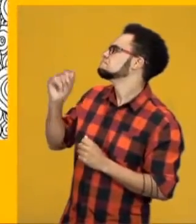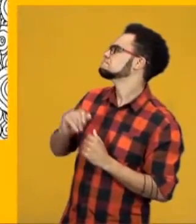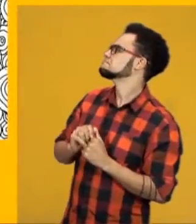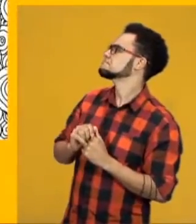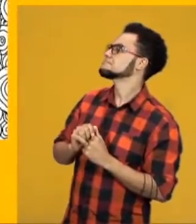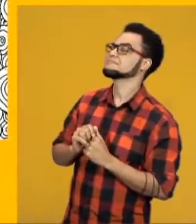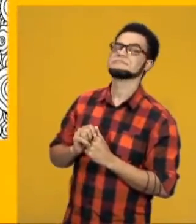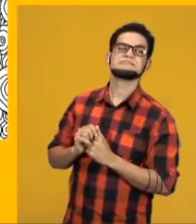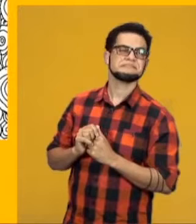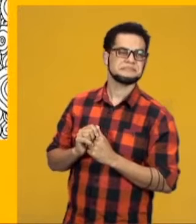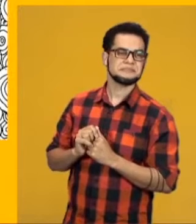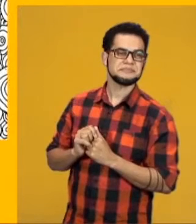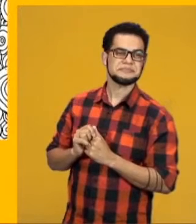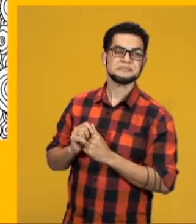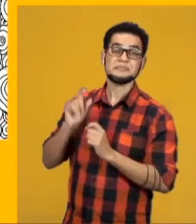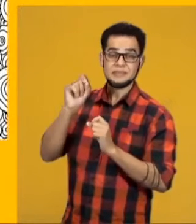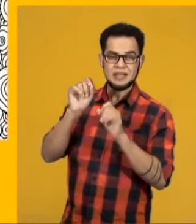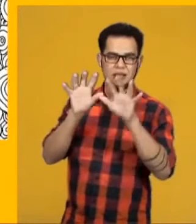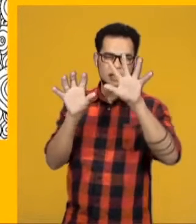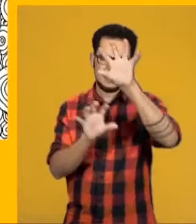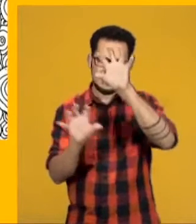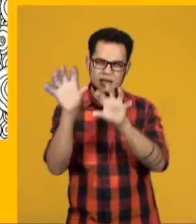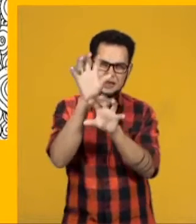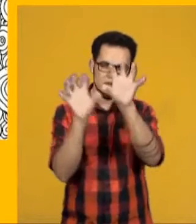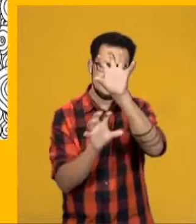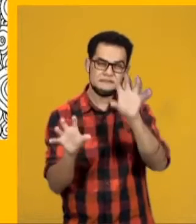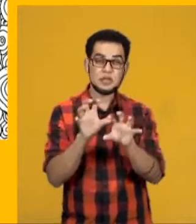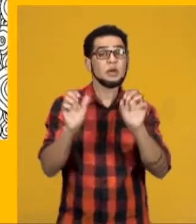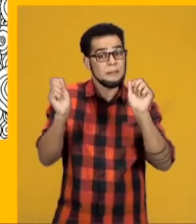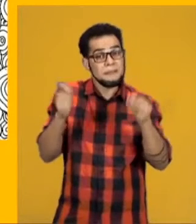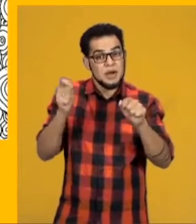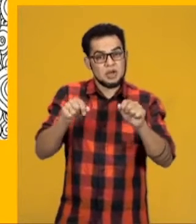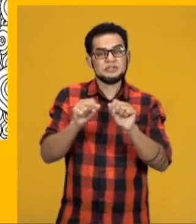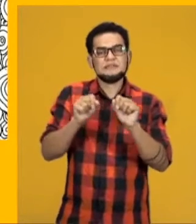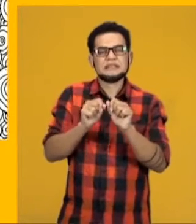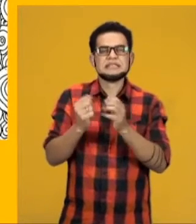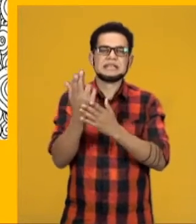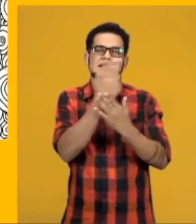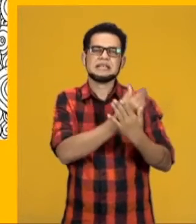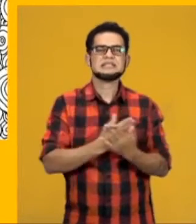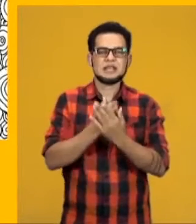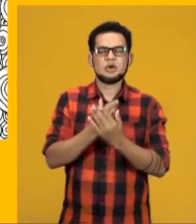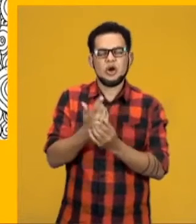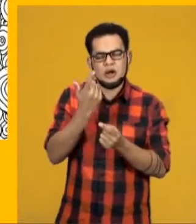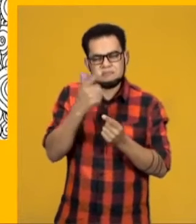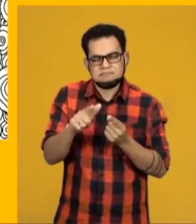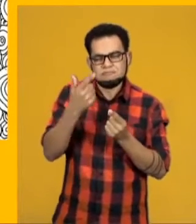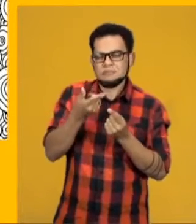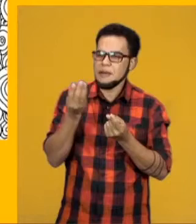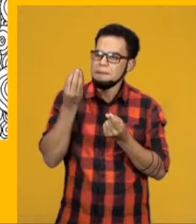São efeitos que podemos dar a um desenho através de pequenos traços repetidos.